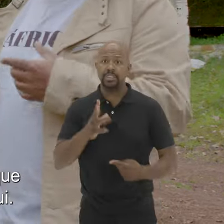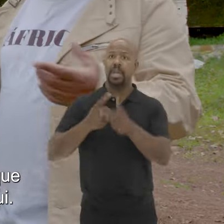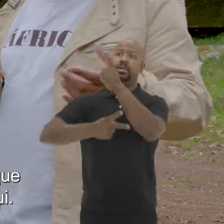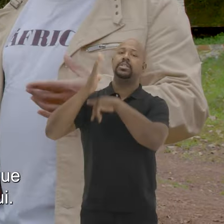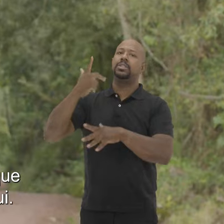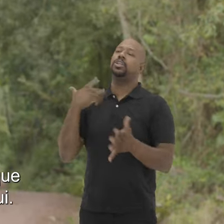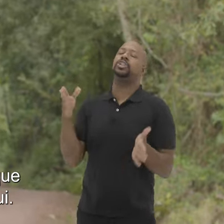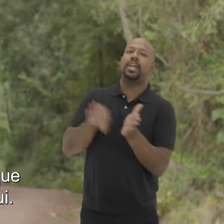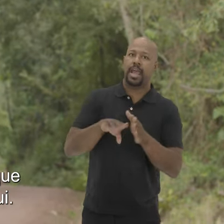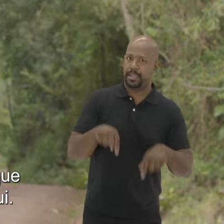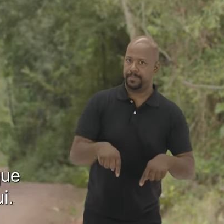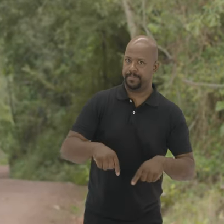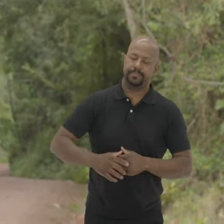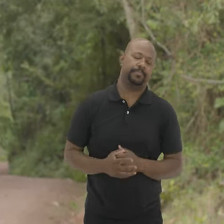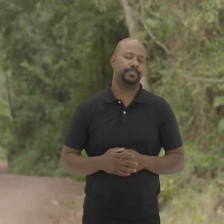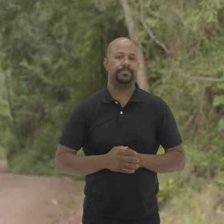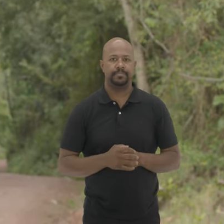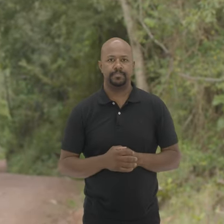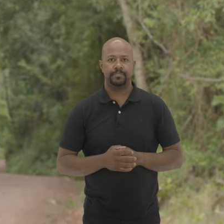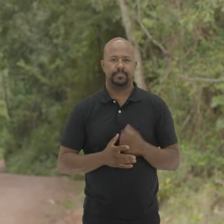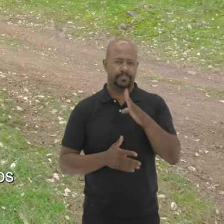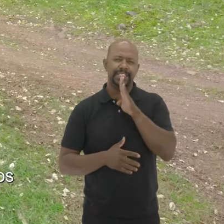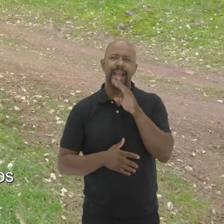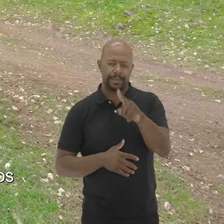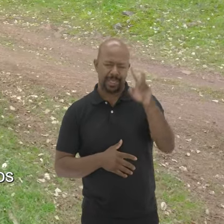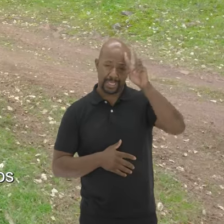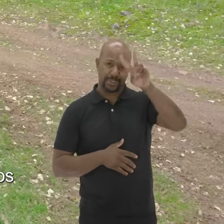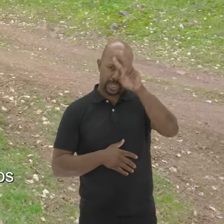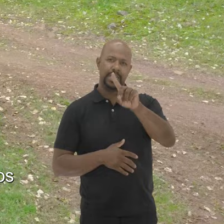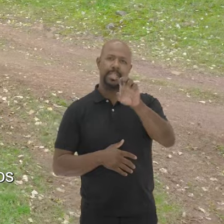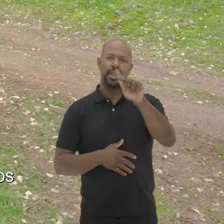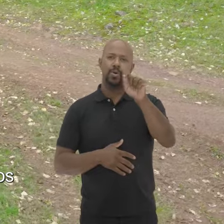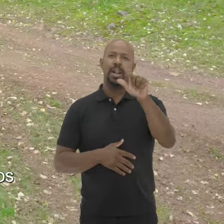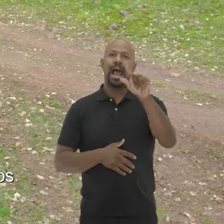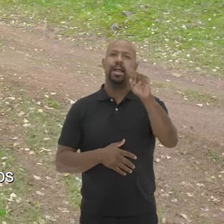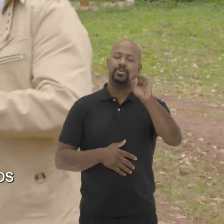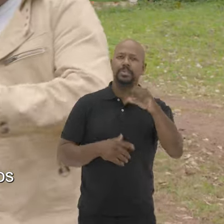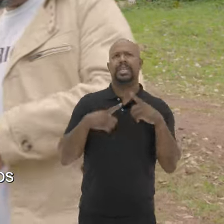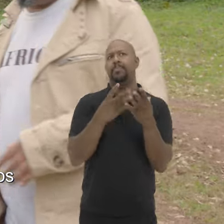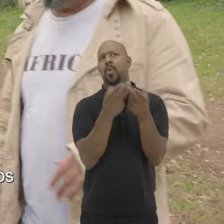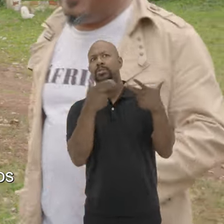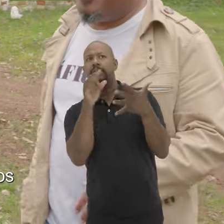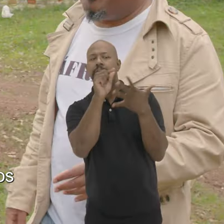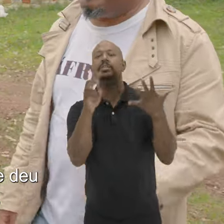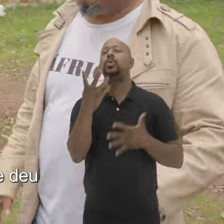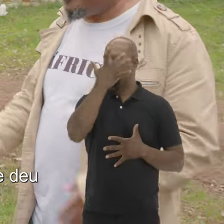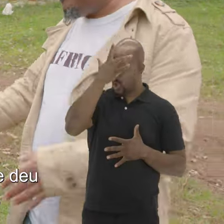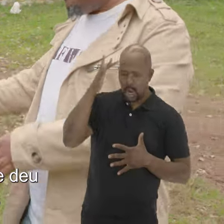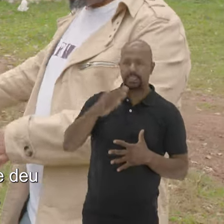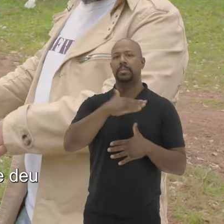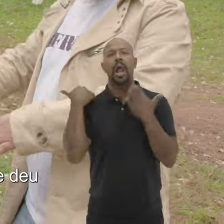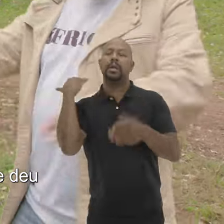desde que os seres humanos chegaram aqui sabe que a história dos degolados né ela tem várias particularidades são